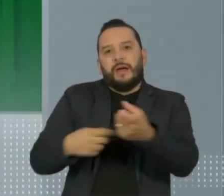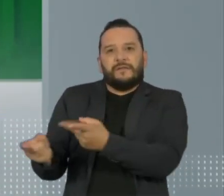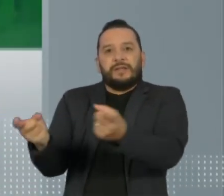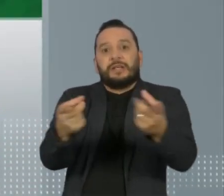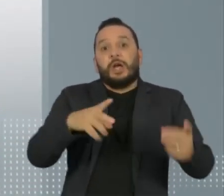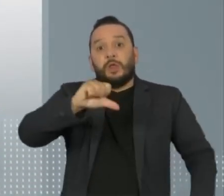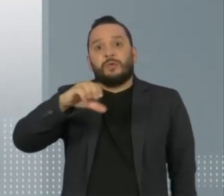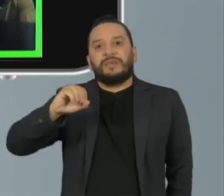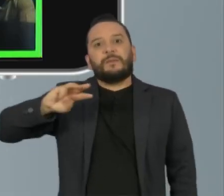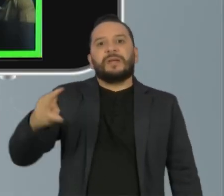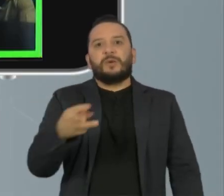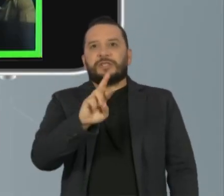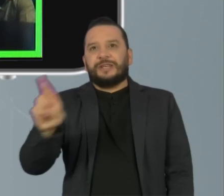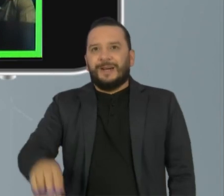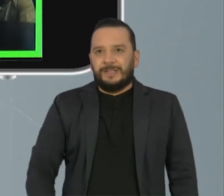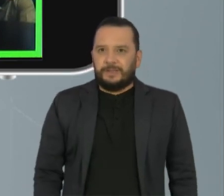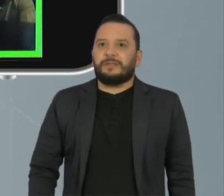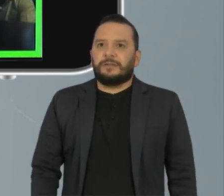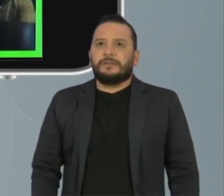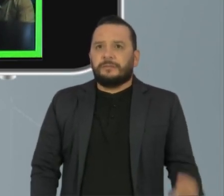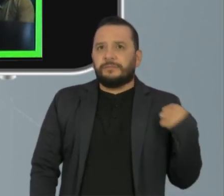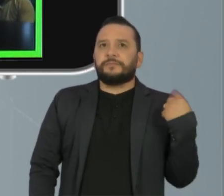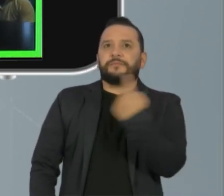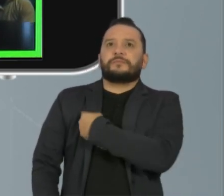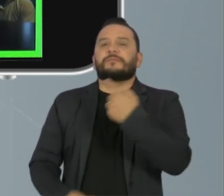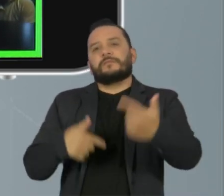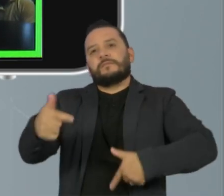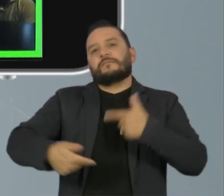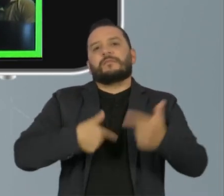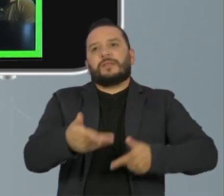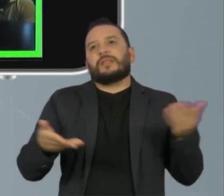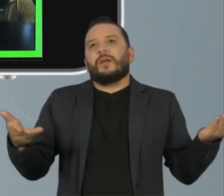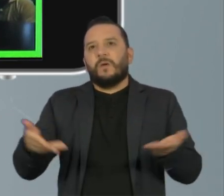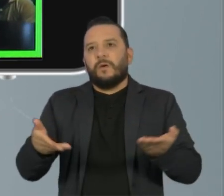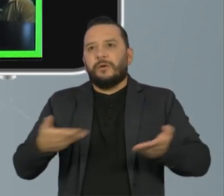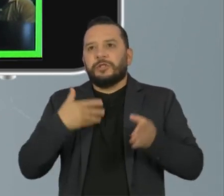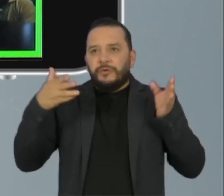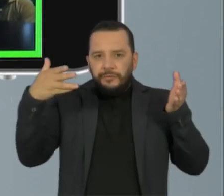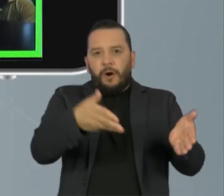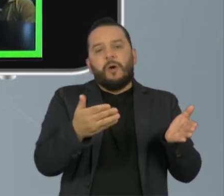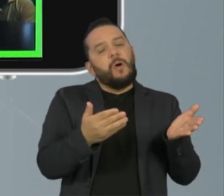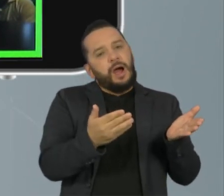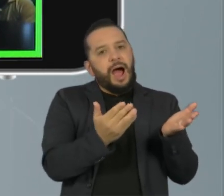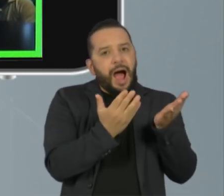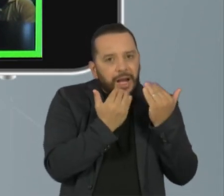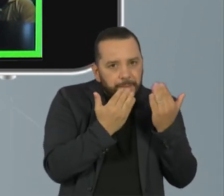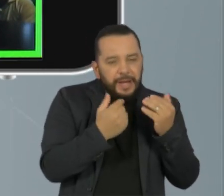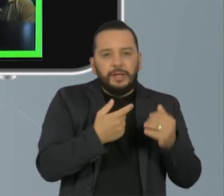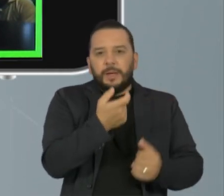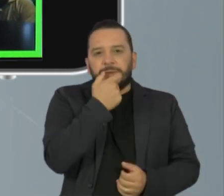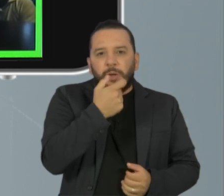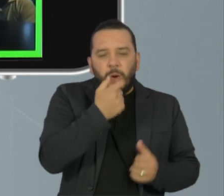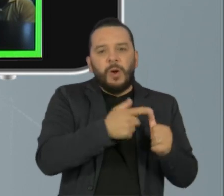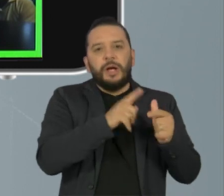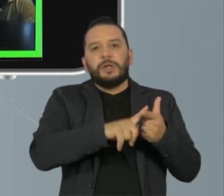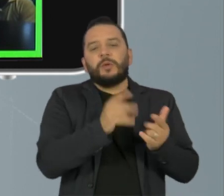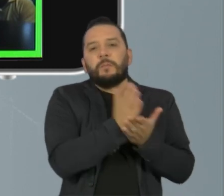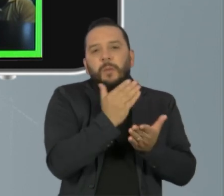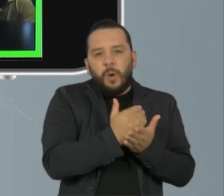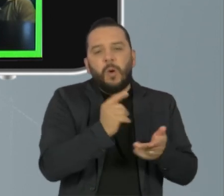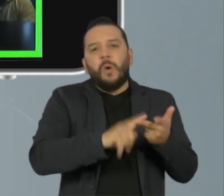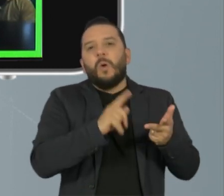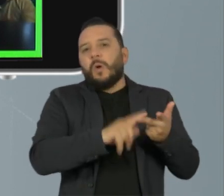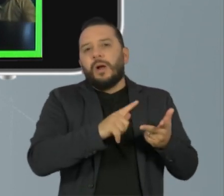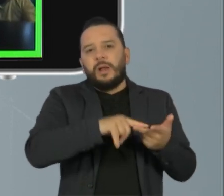90 milhões de reais. A gente trabalha hoje focado em alimentos, biscoito, bolacha, bolo,